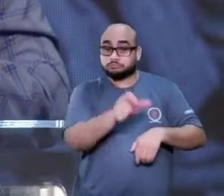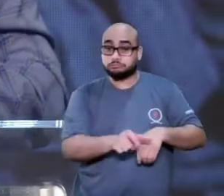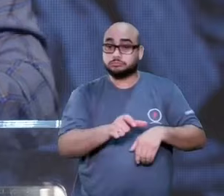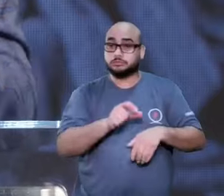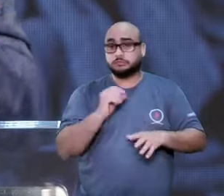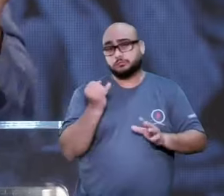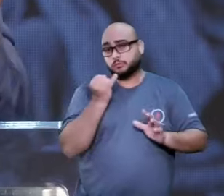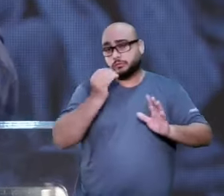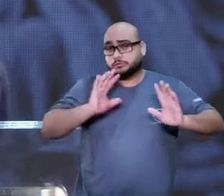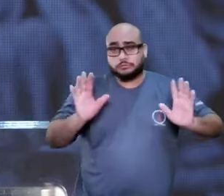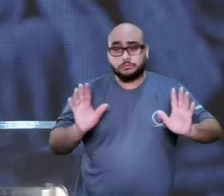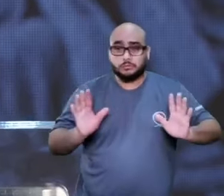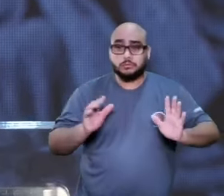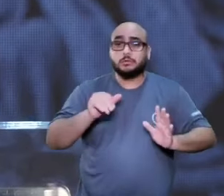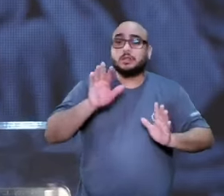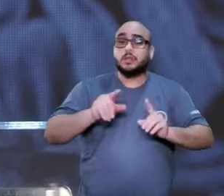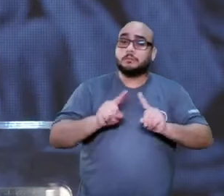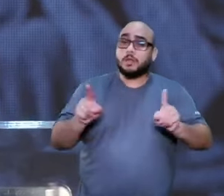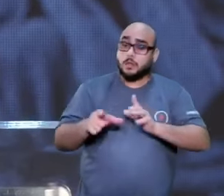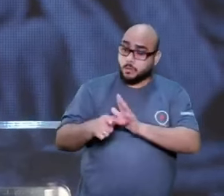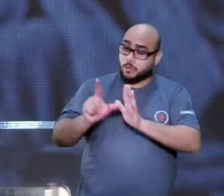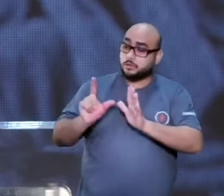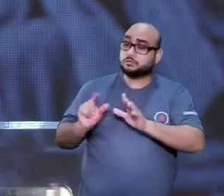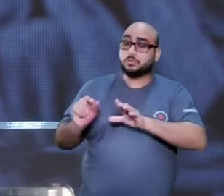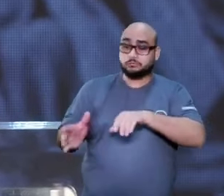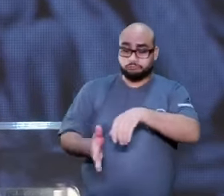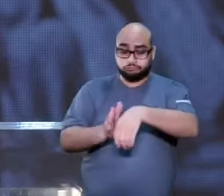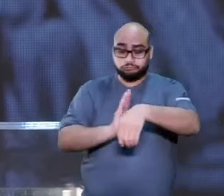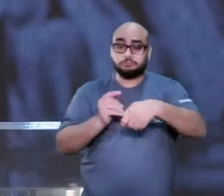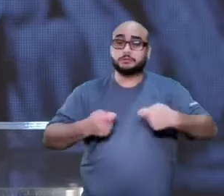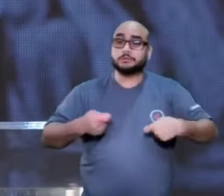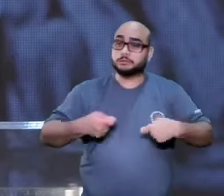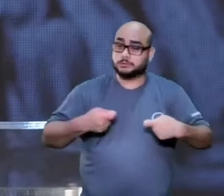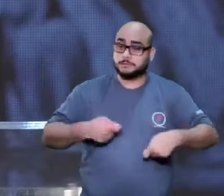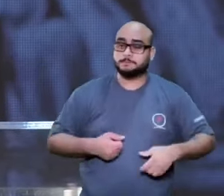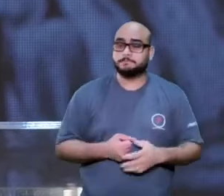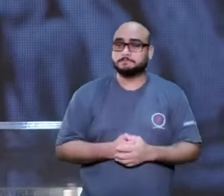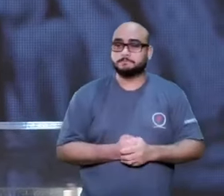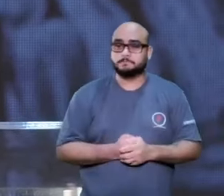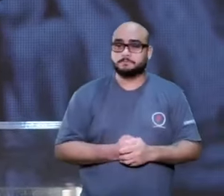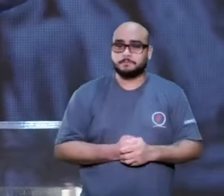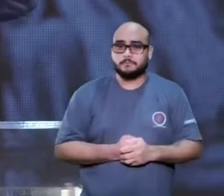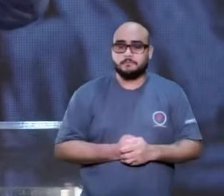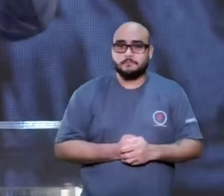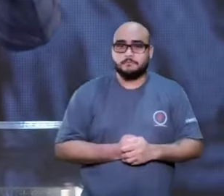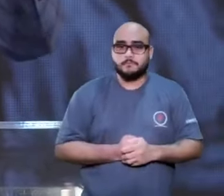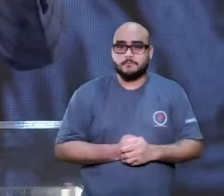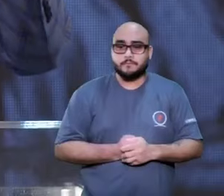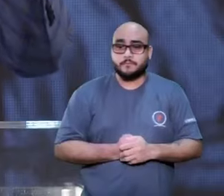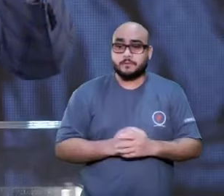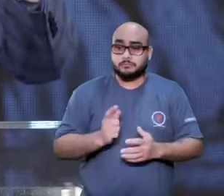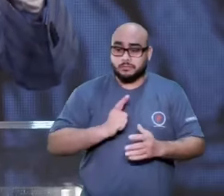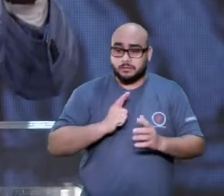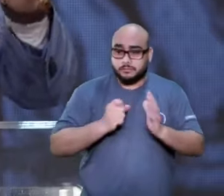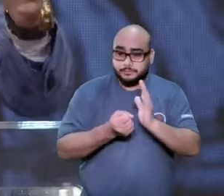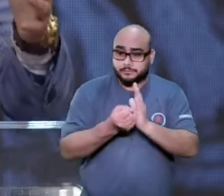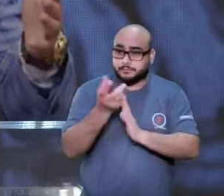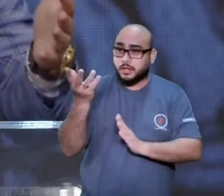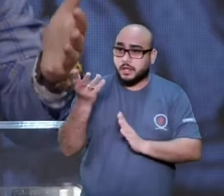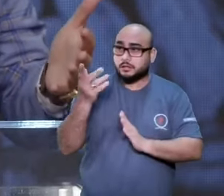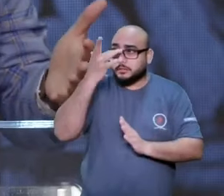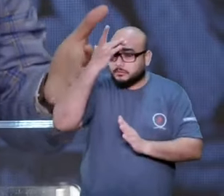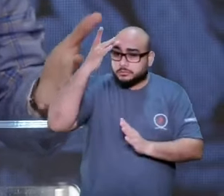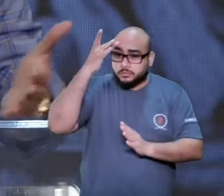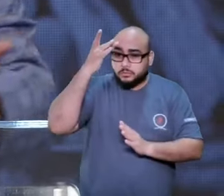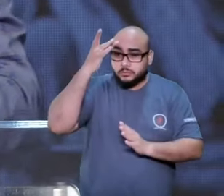pedra ele quer que tire a pedra veja que no meio daquela variedade de pessoas quem é